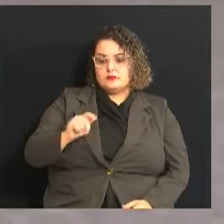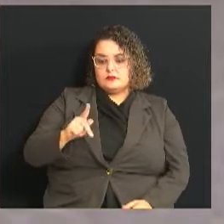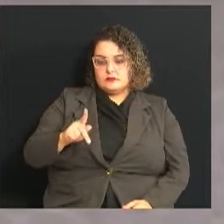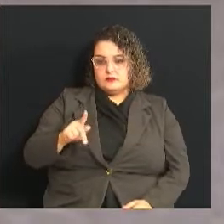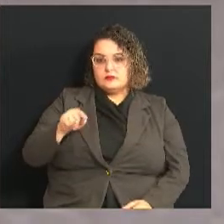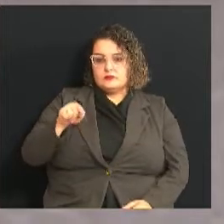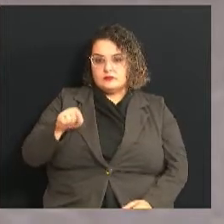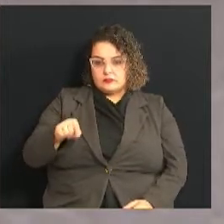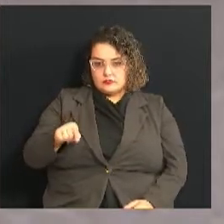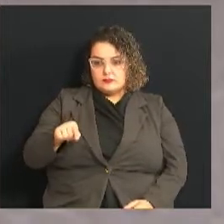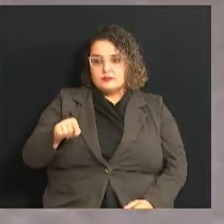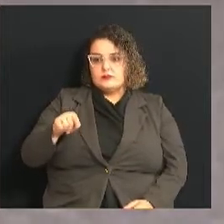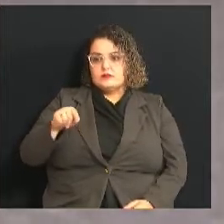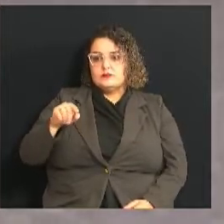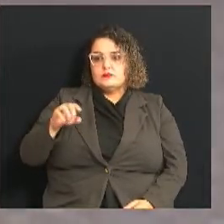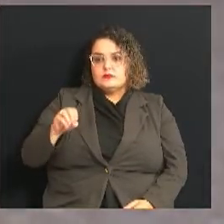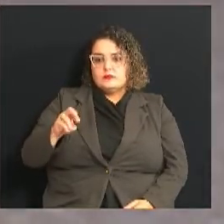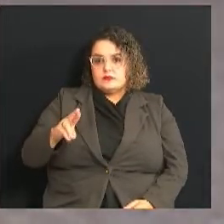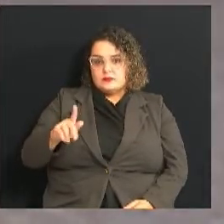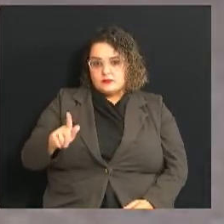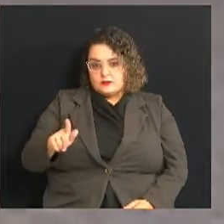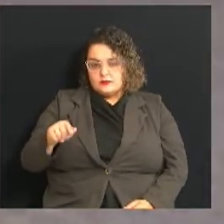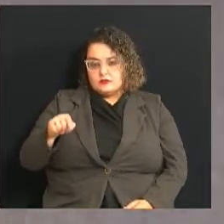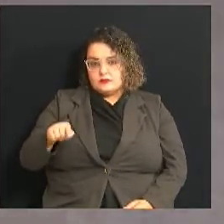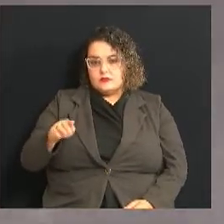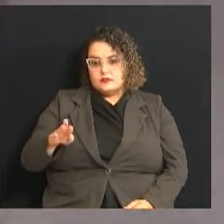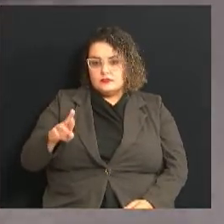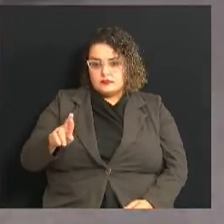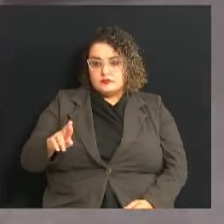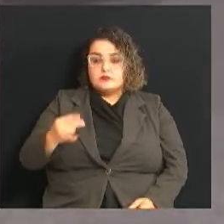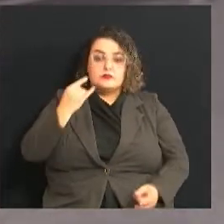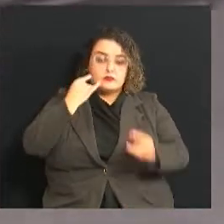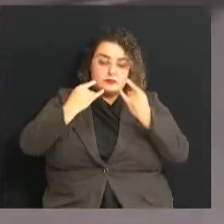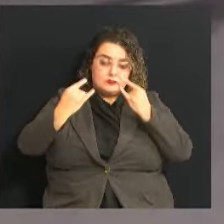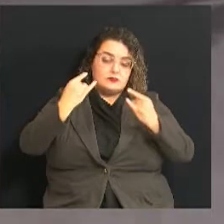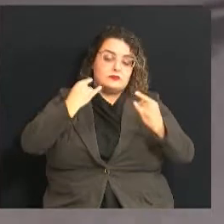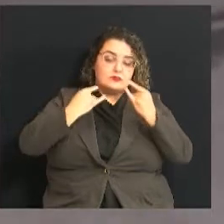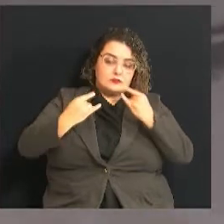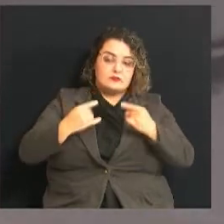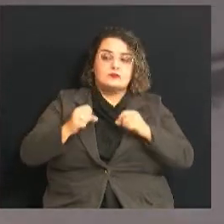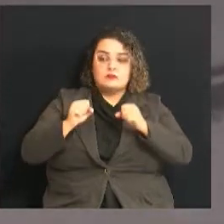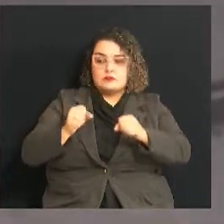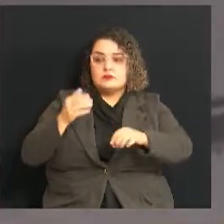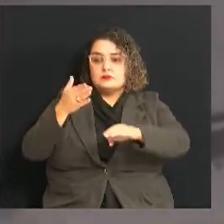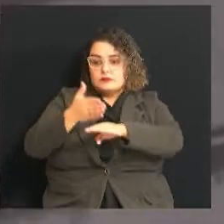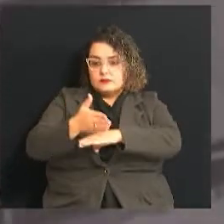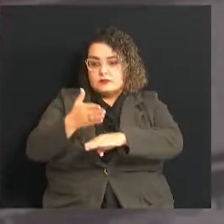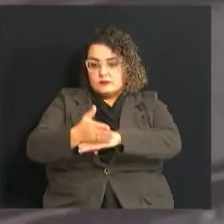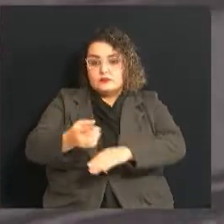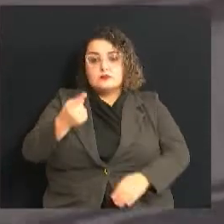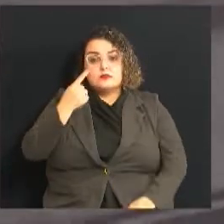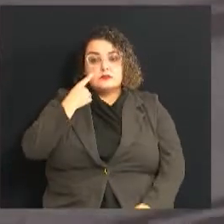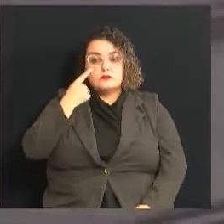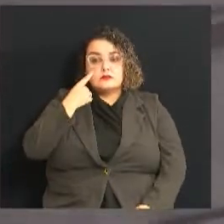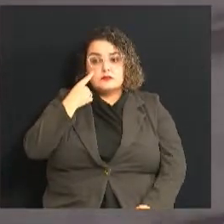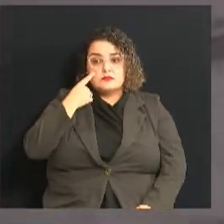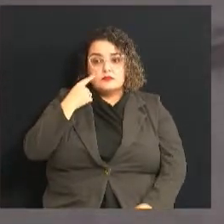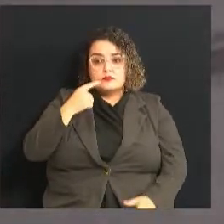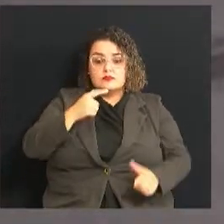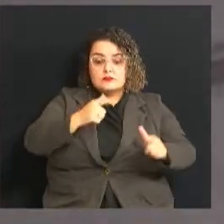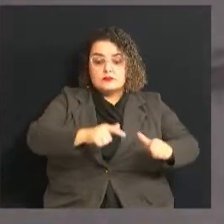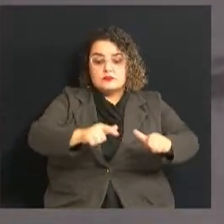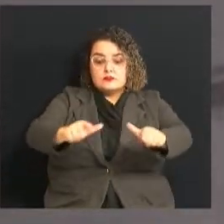recap.org.br, e lá quem tiver mais interesse pode acessar e ver o ponto mais fácil